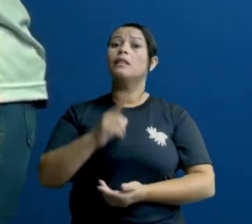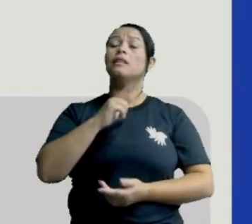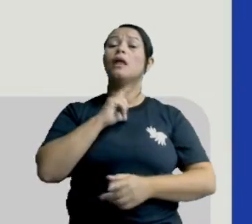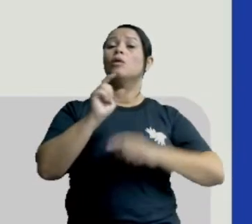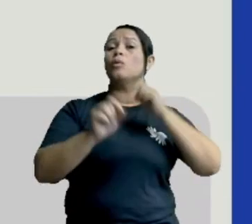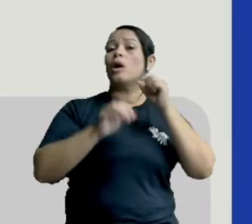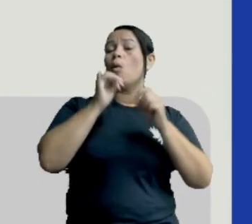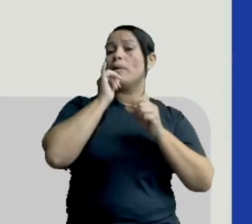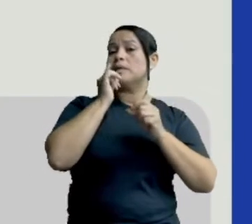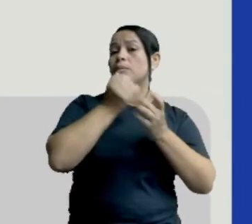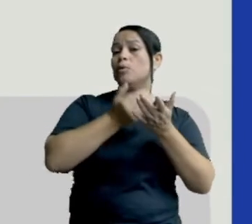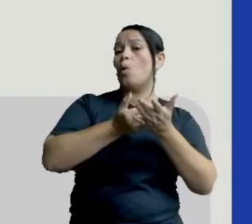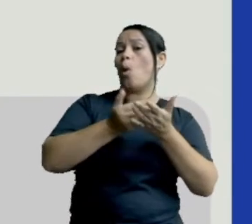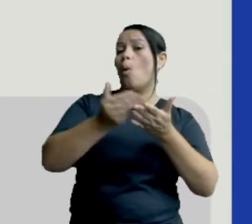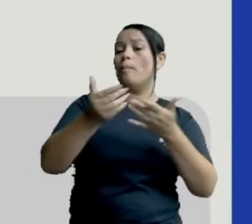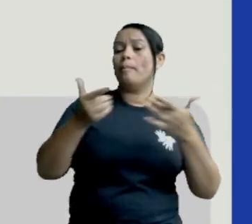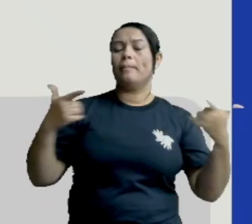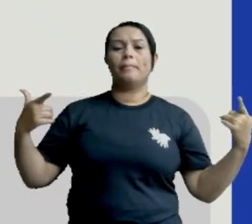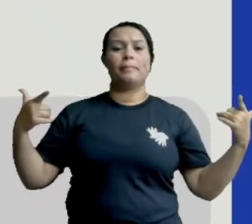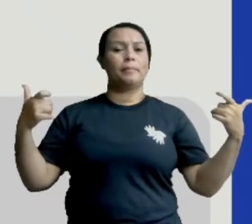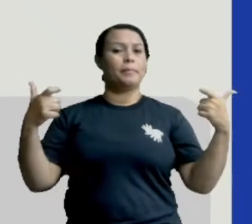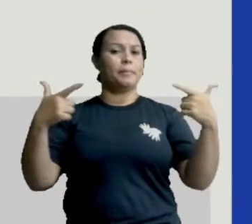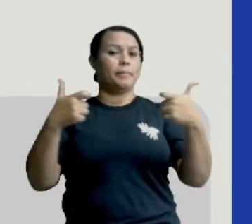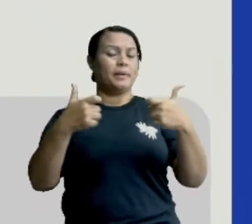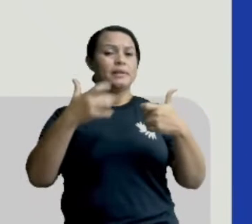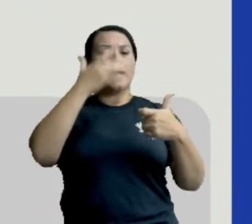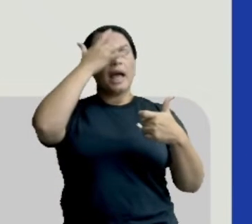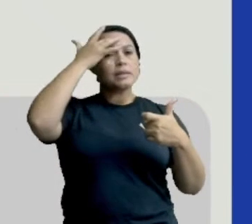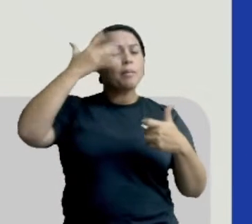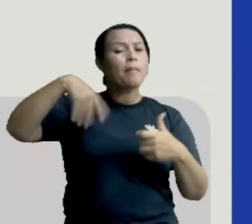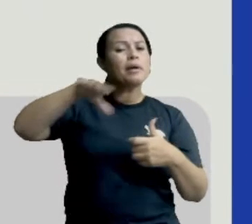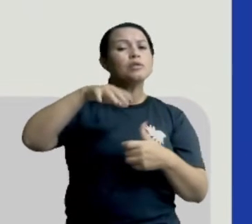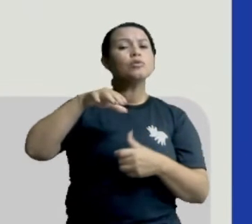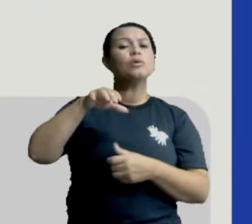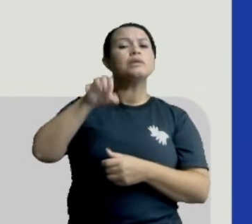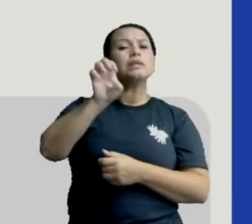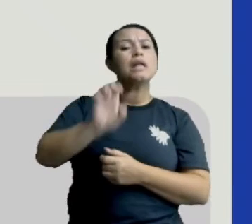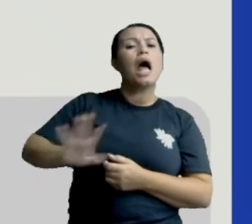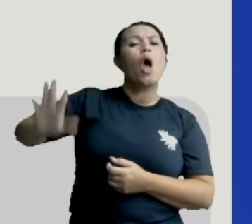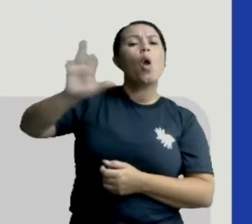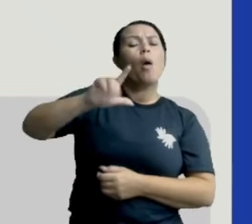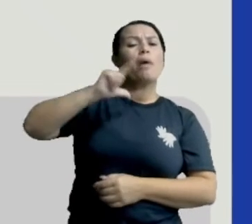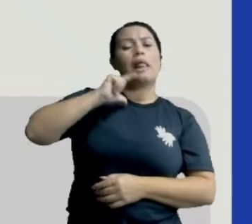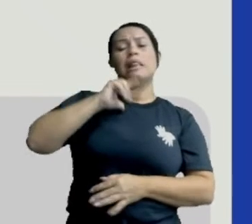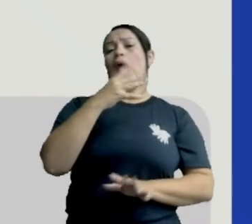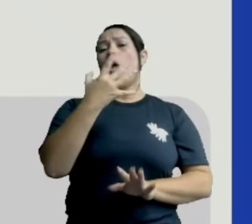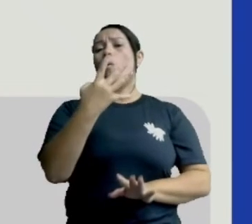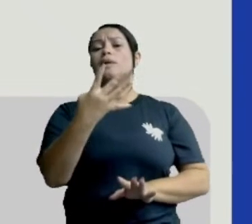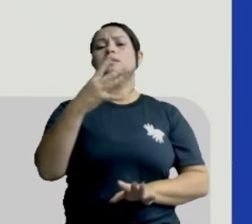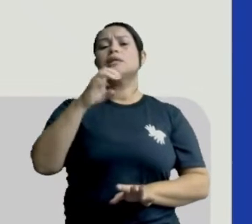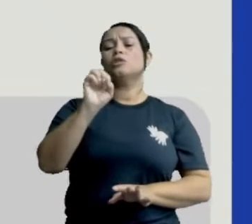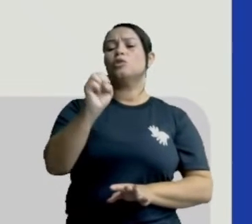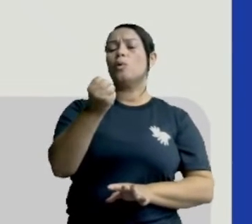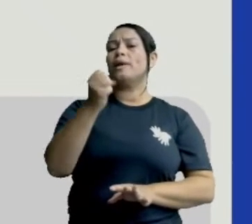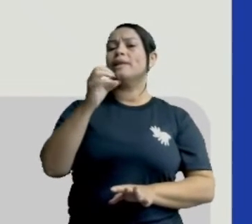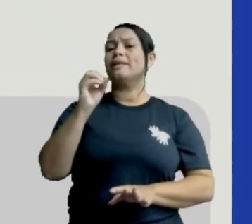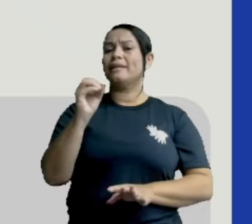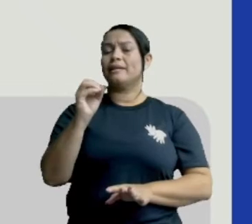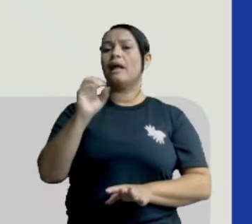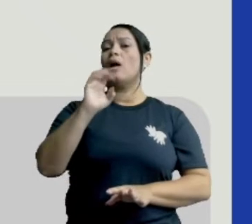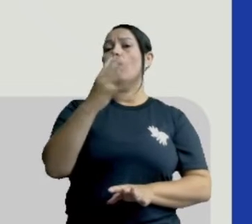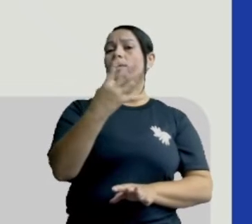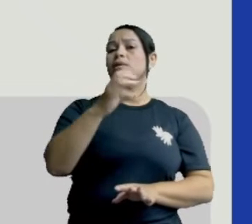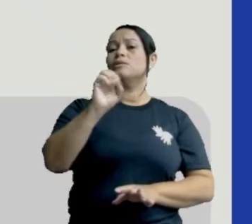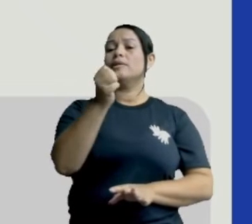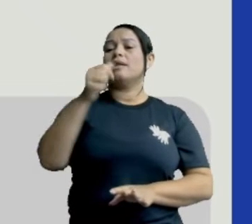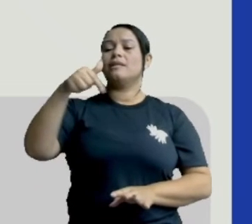Supondo que no início da batalha, os lusos europeus tinham 487 armas.